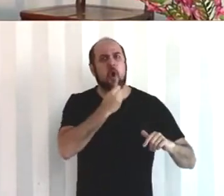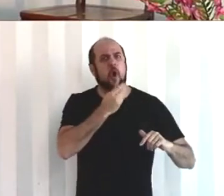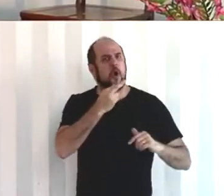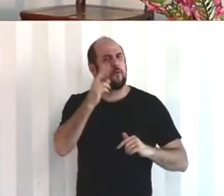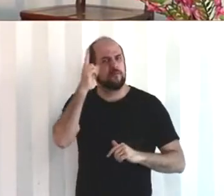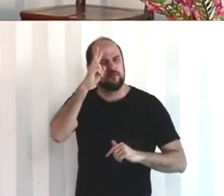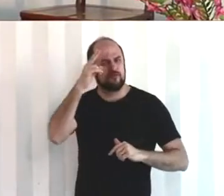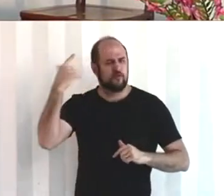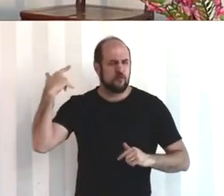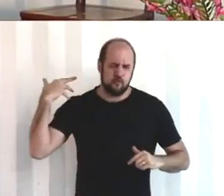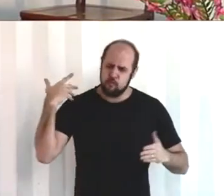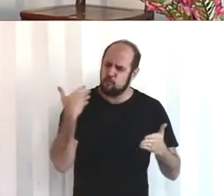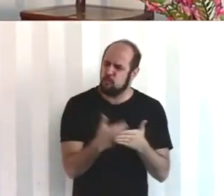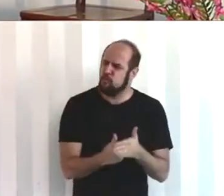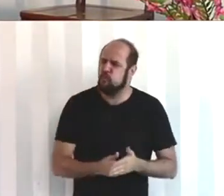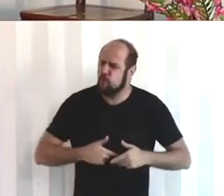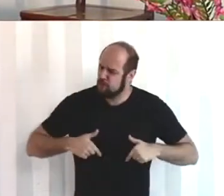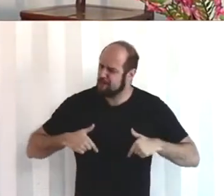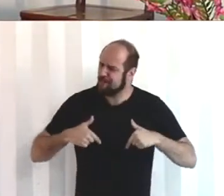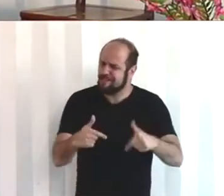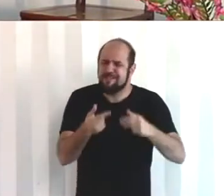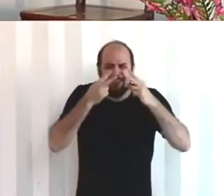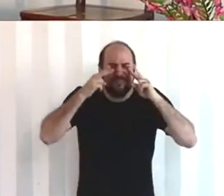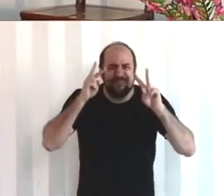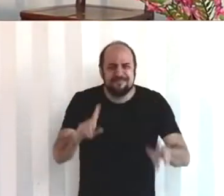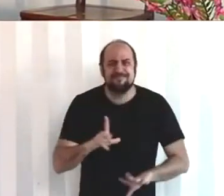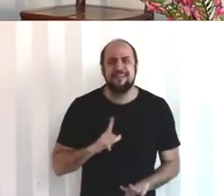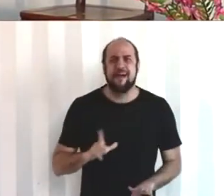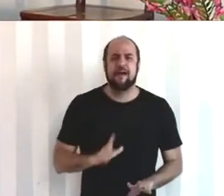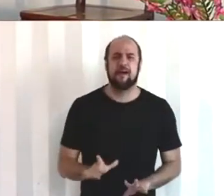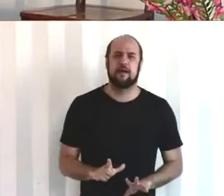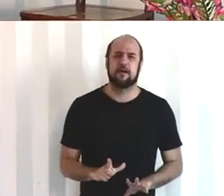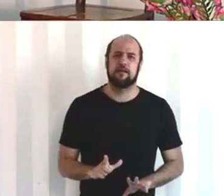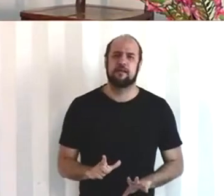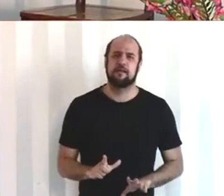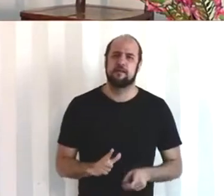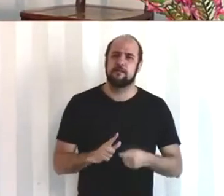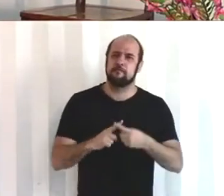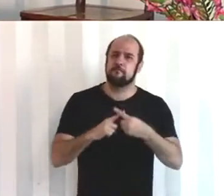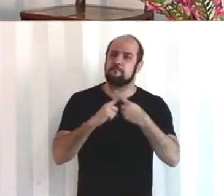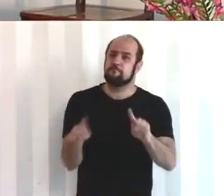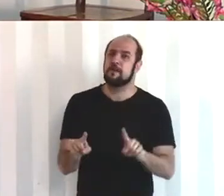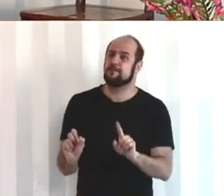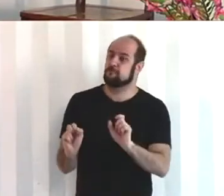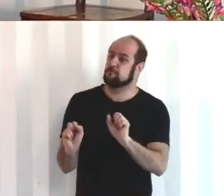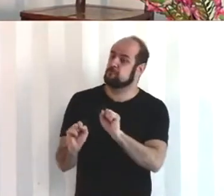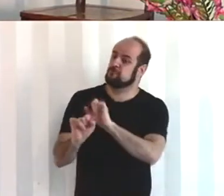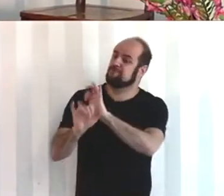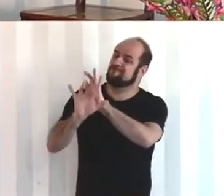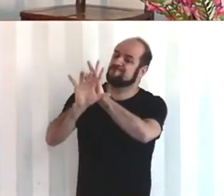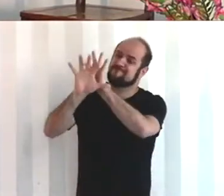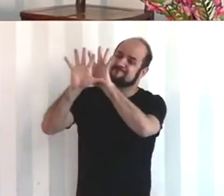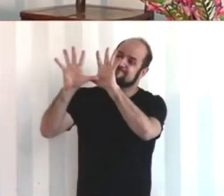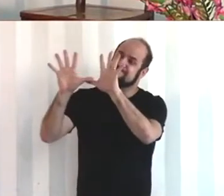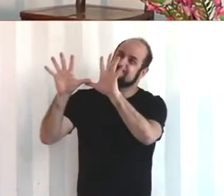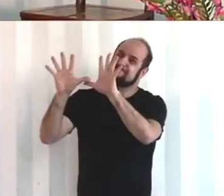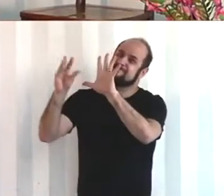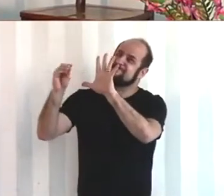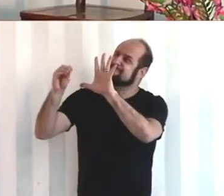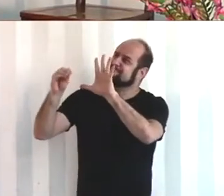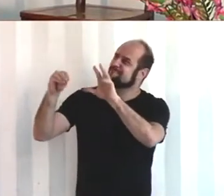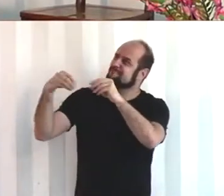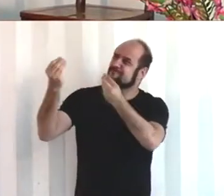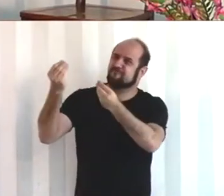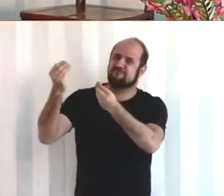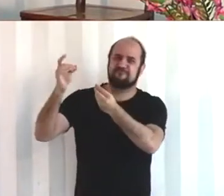história, pelo testemunho desses irmãos, mas a glória tem que ser dada a Deus. Outro momento